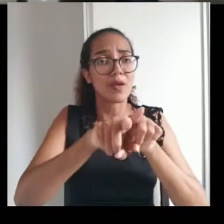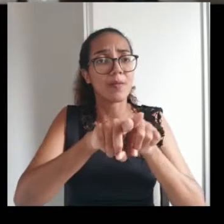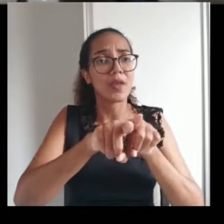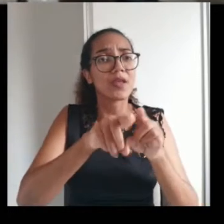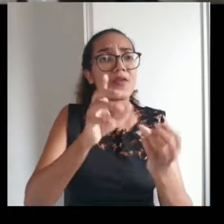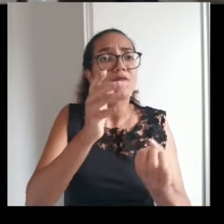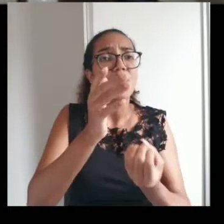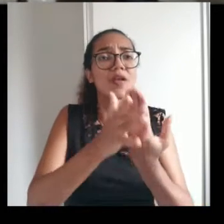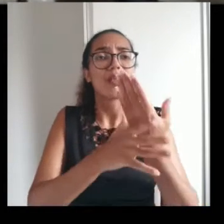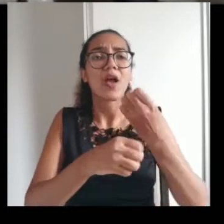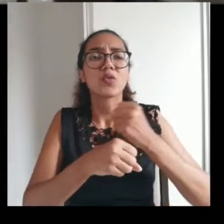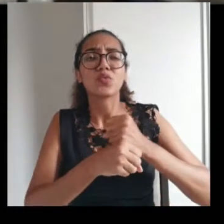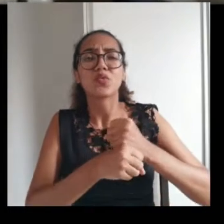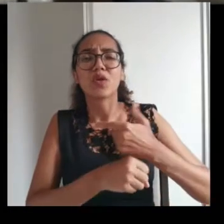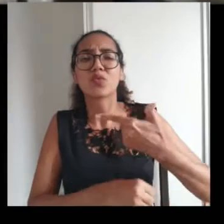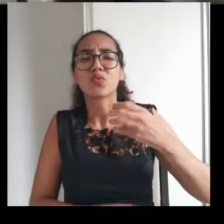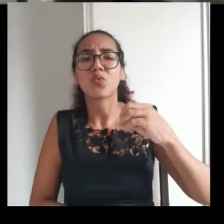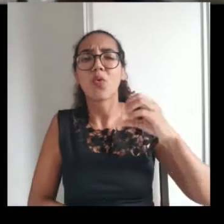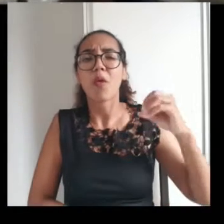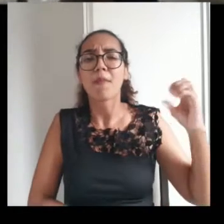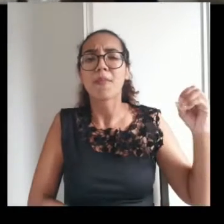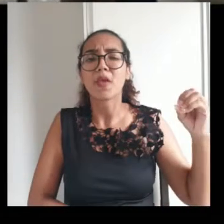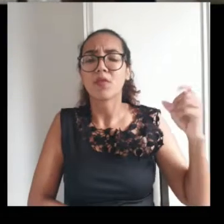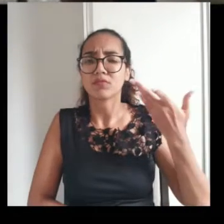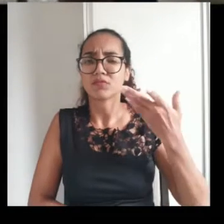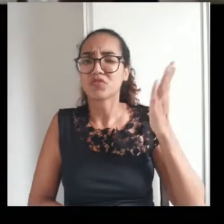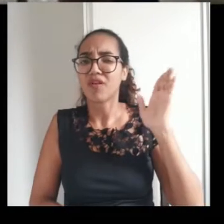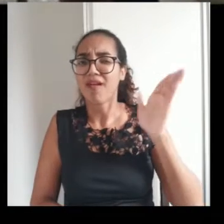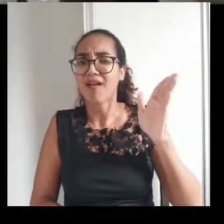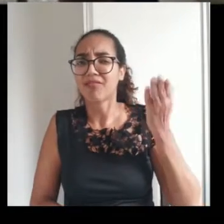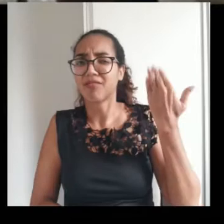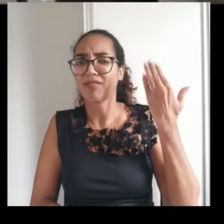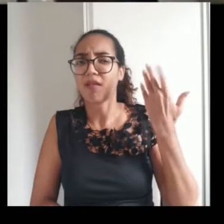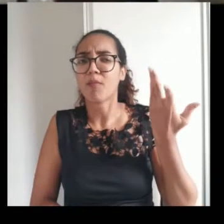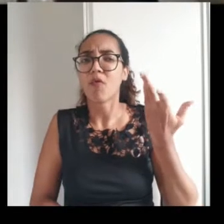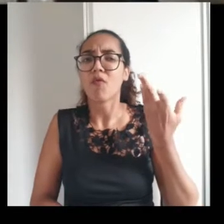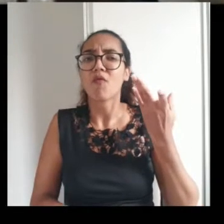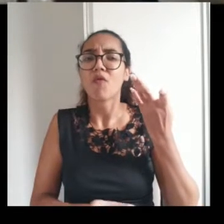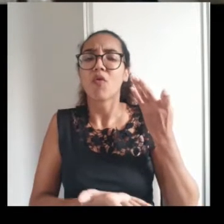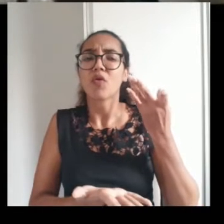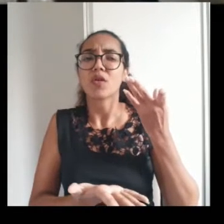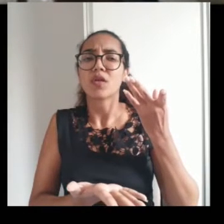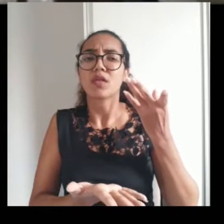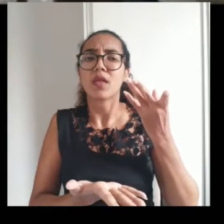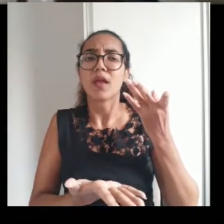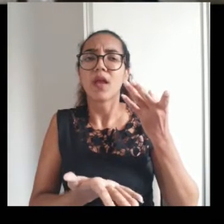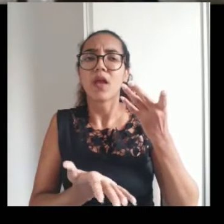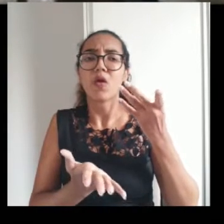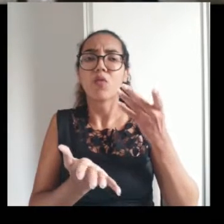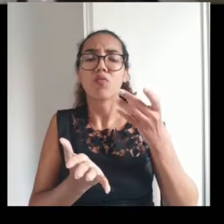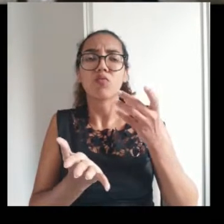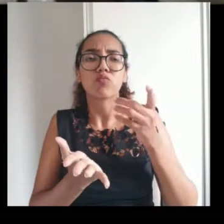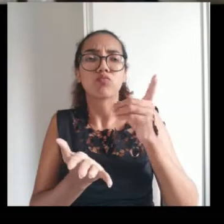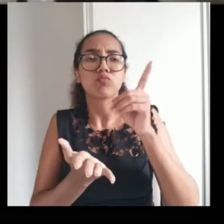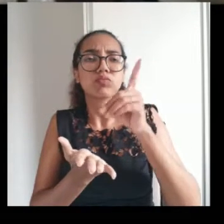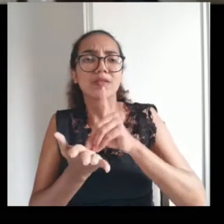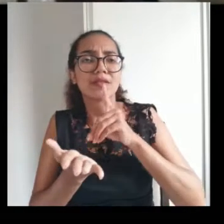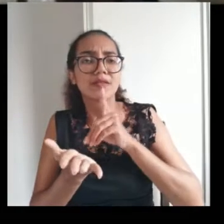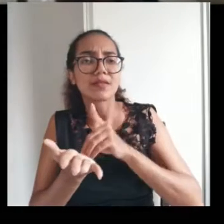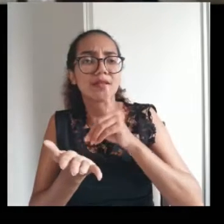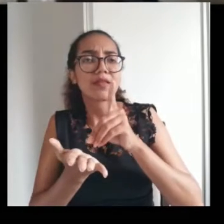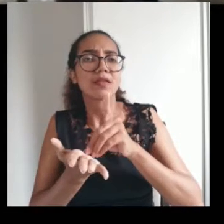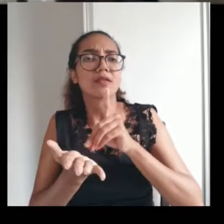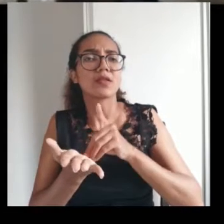ano 2000, quer dizer, já tem tempo, foi uma tese de doutorado de um cara chamado Roy Fielding, uma tese de doutorado do ano 2000, mas que ganhou